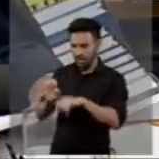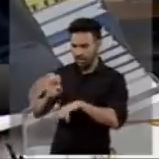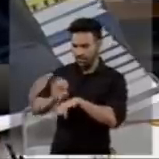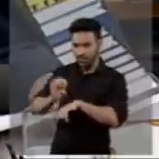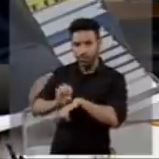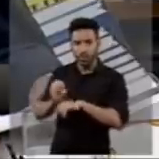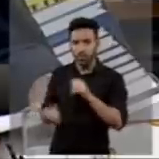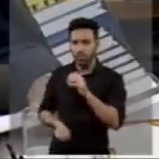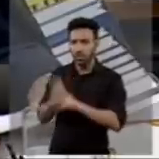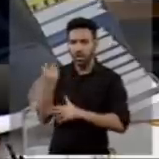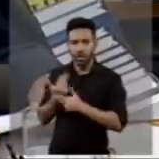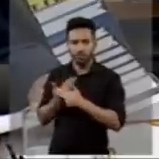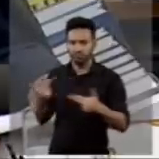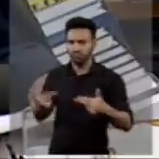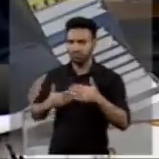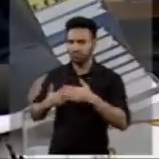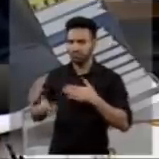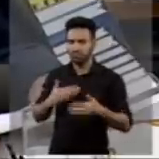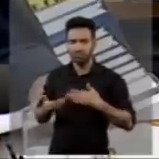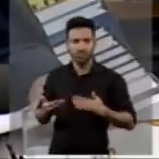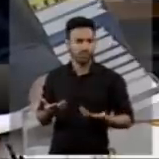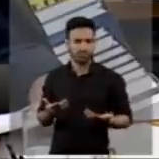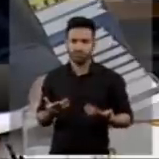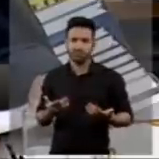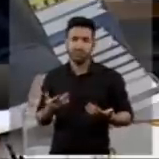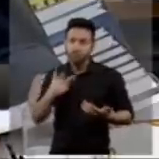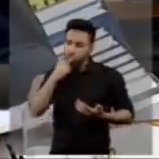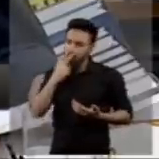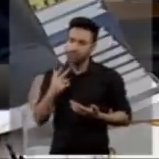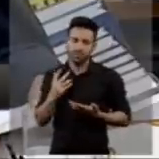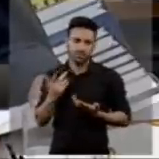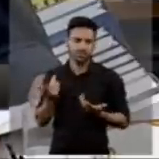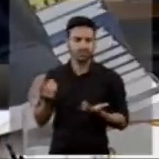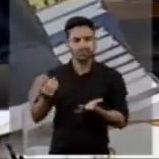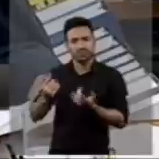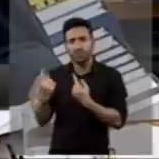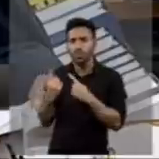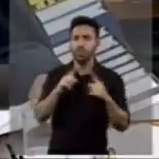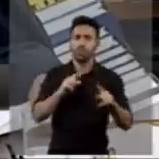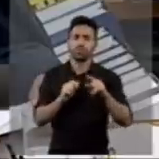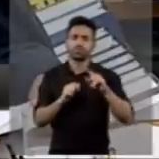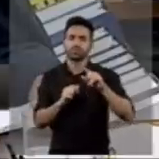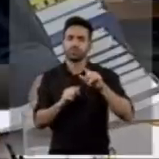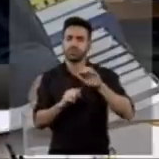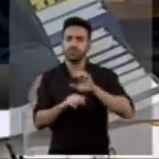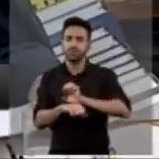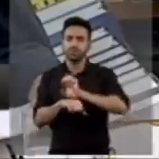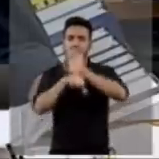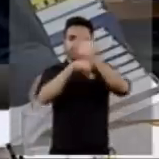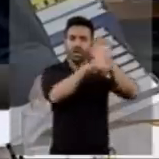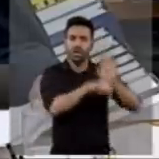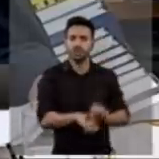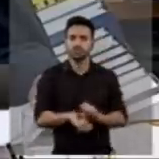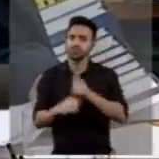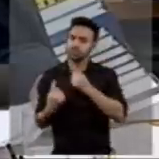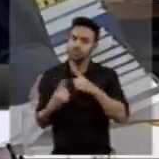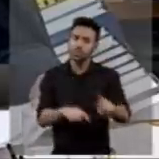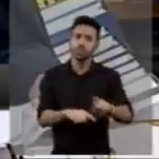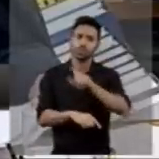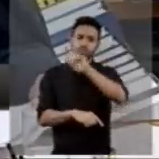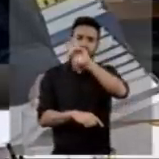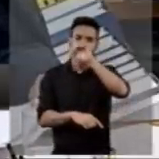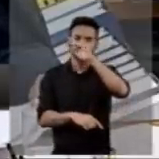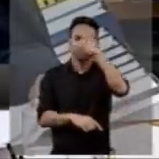remissivas fragiliza a estrutura federativa descentralizada, consagrando